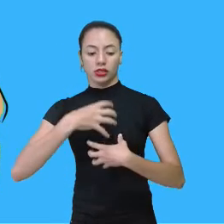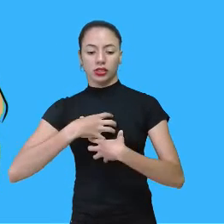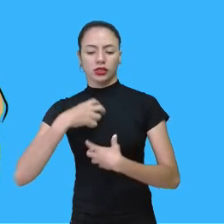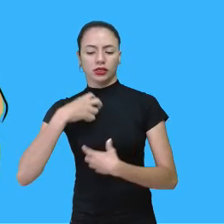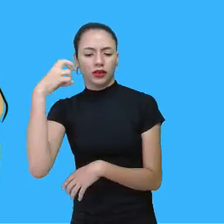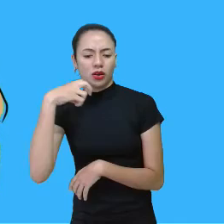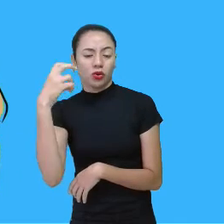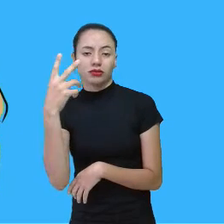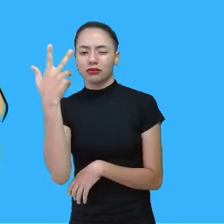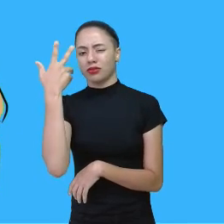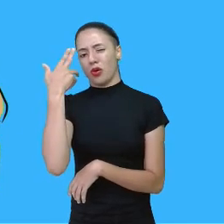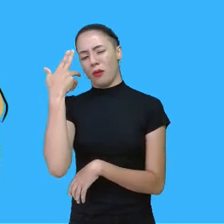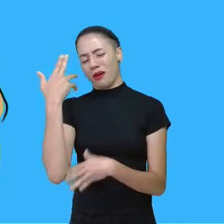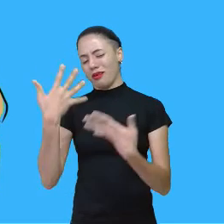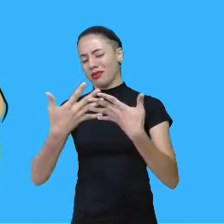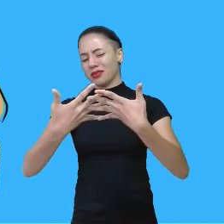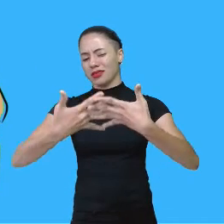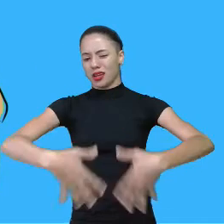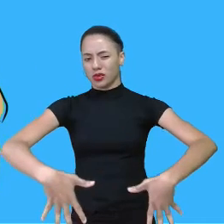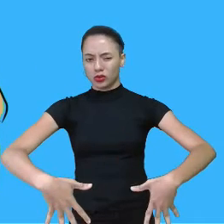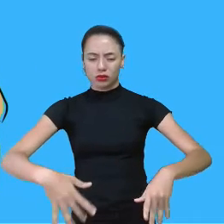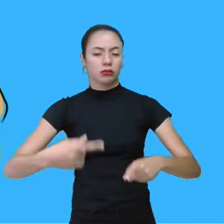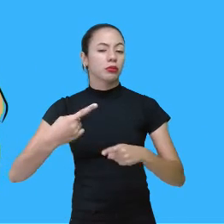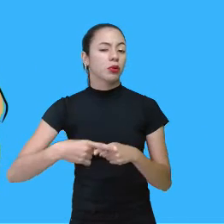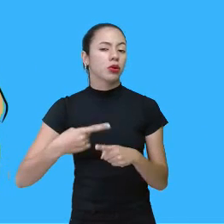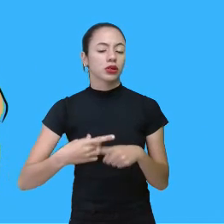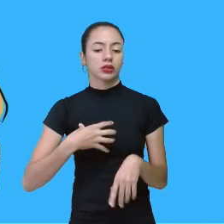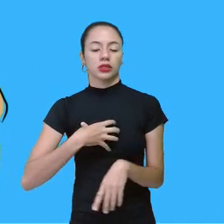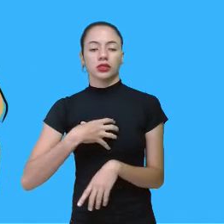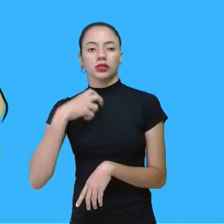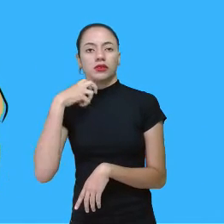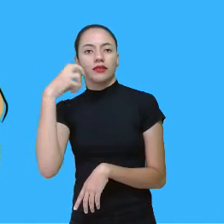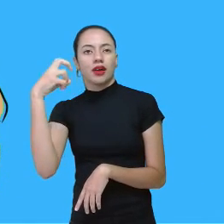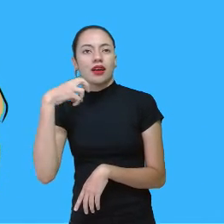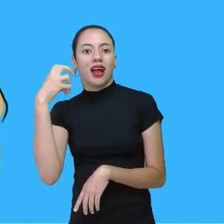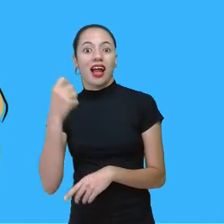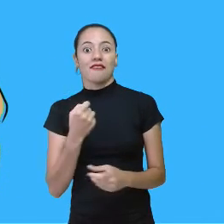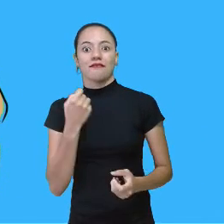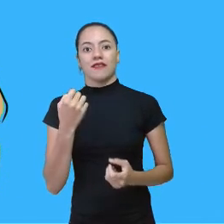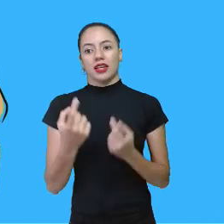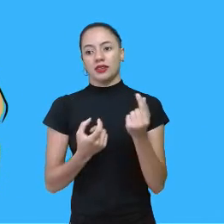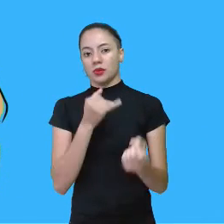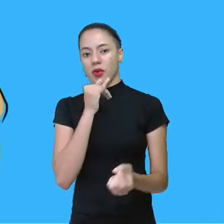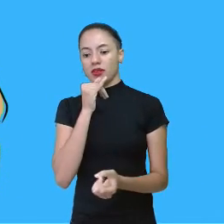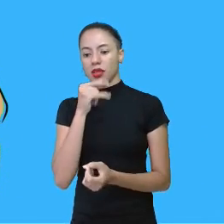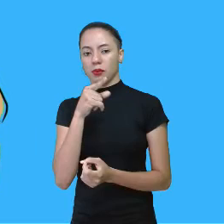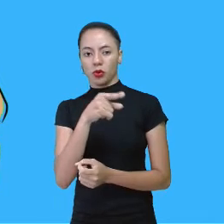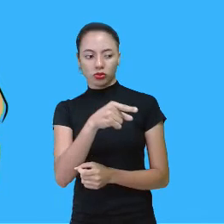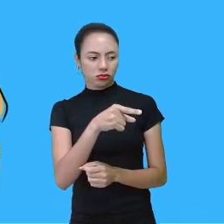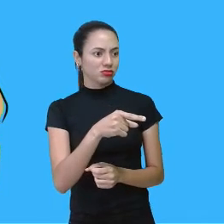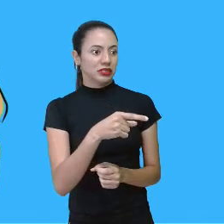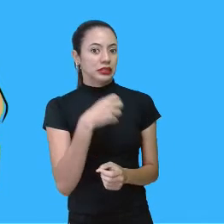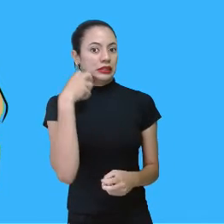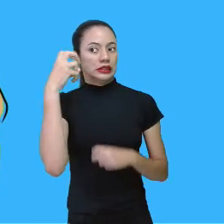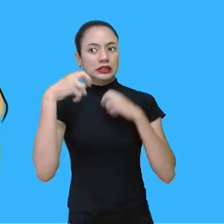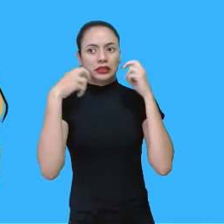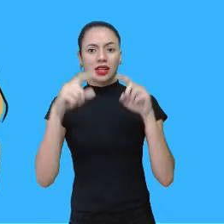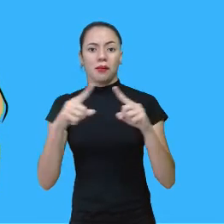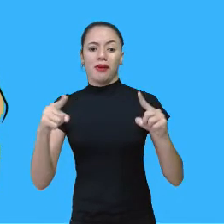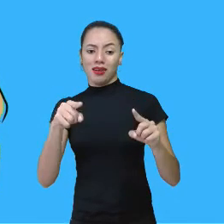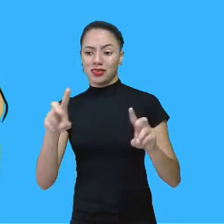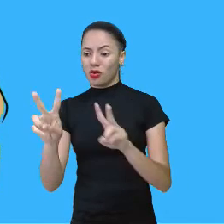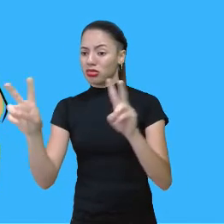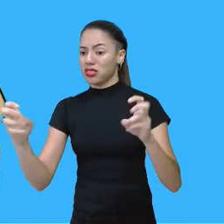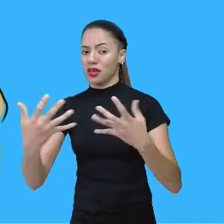ter vergonha é natural, justamente porque a gente é criado, às vezes, para ter vergonha de algo natural, tá?